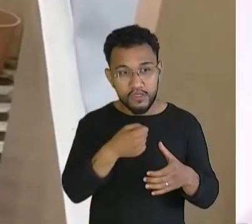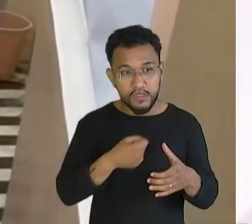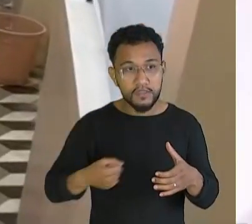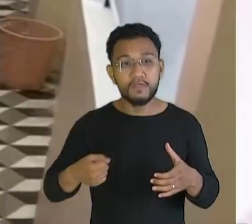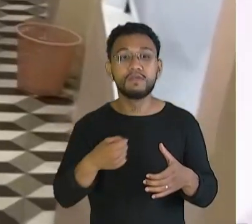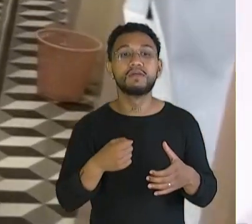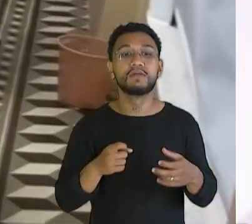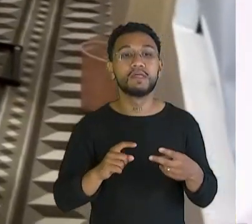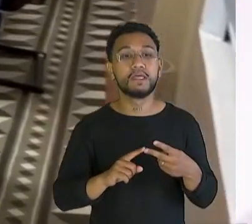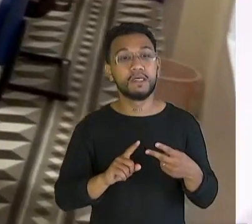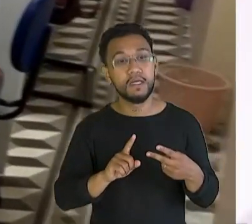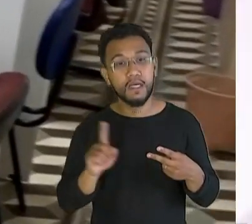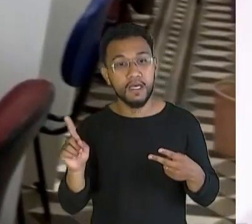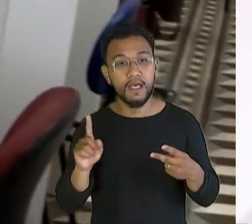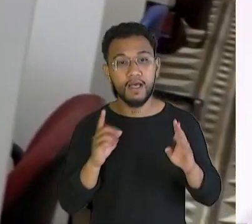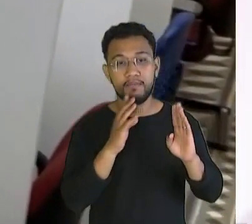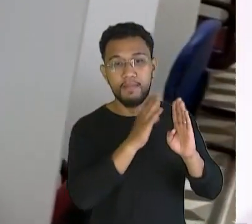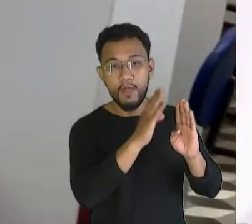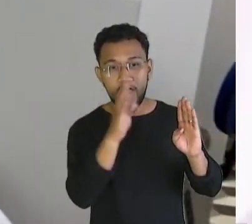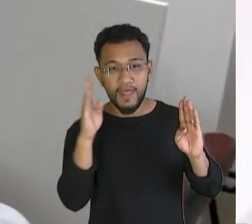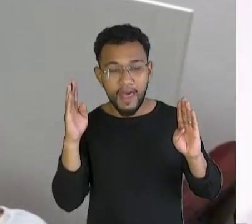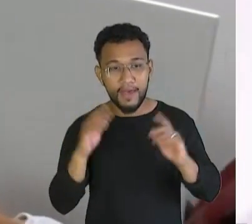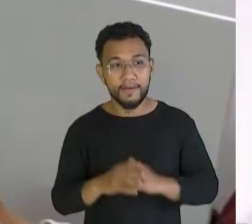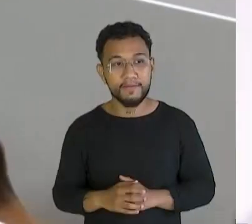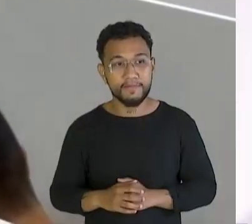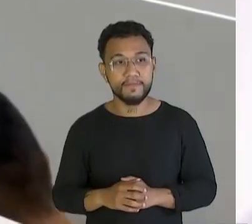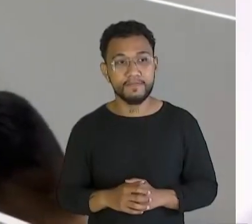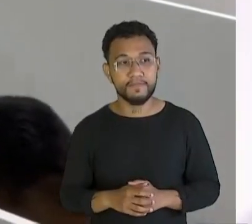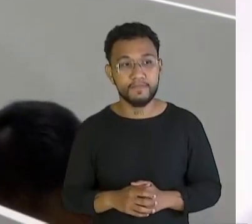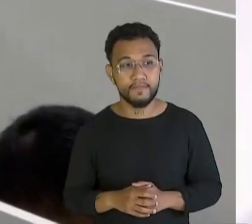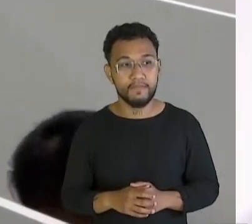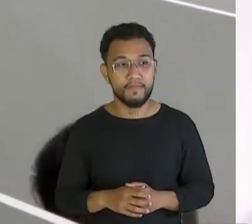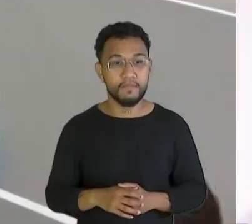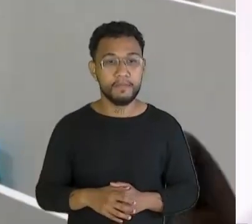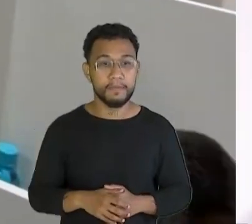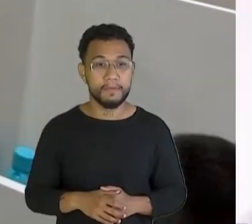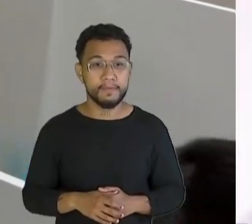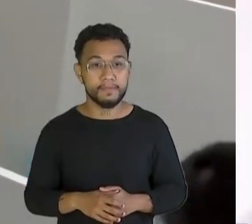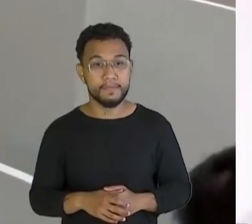cozinha coletiva, a biblioteca da casa. Cada um vai estudar e tal.